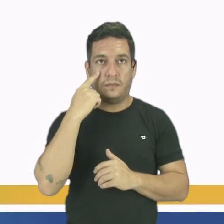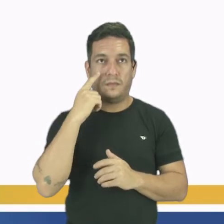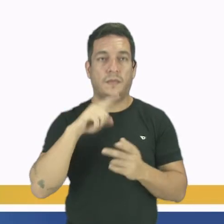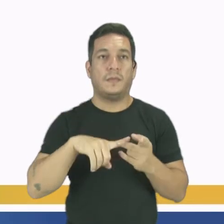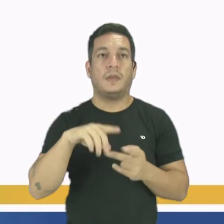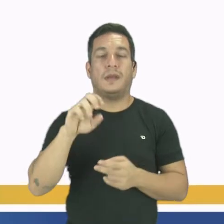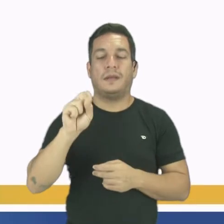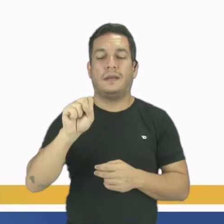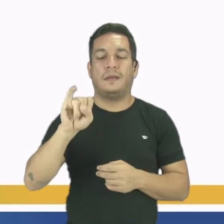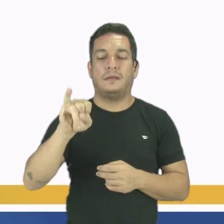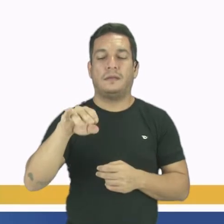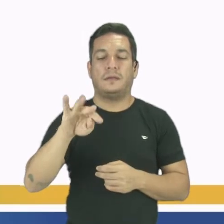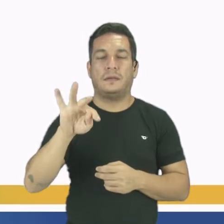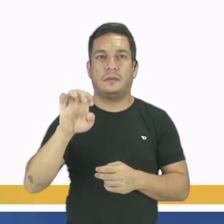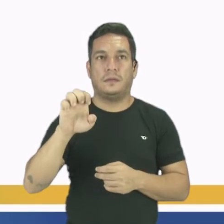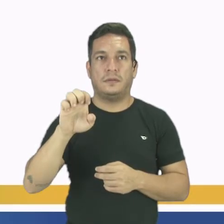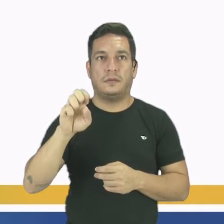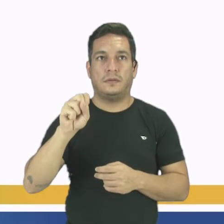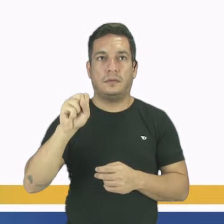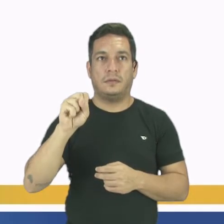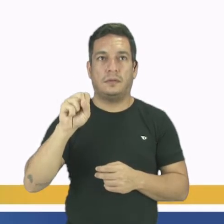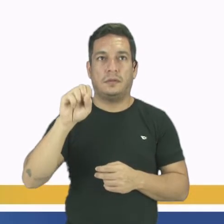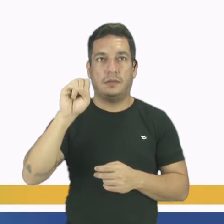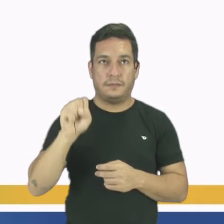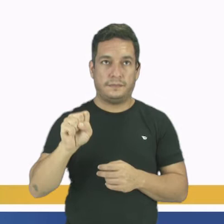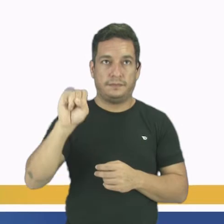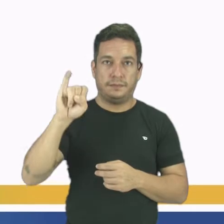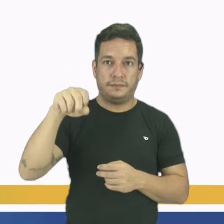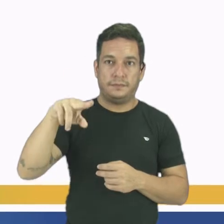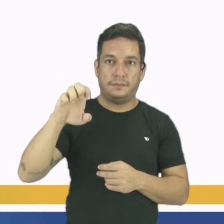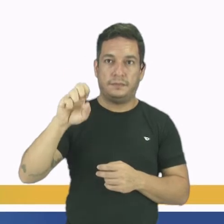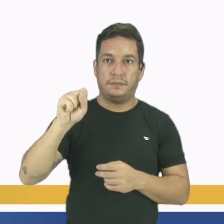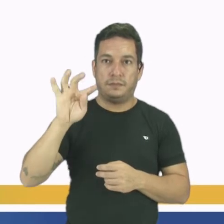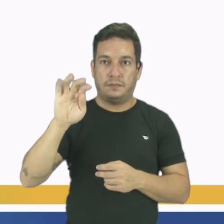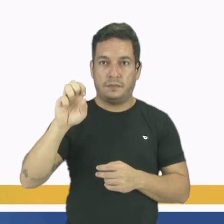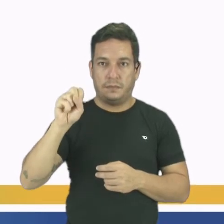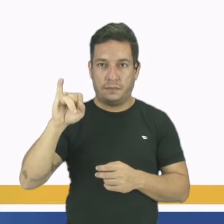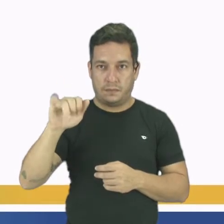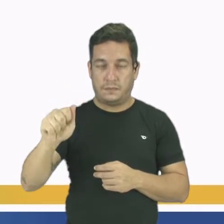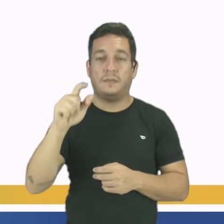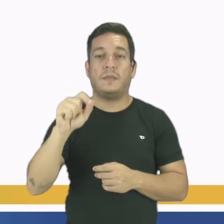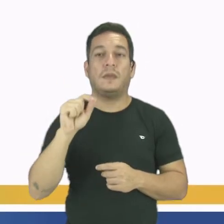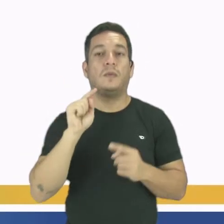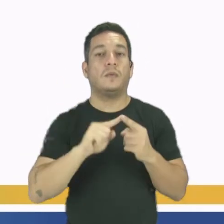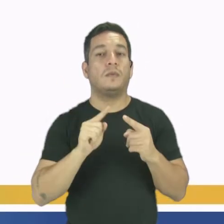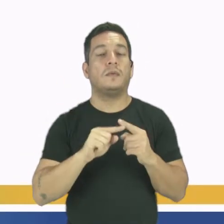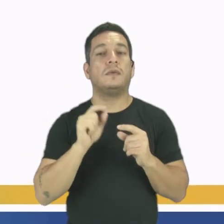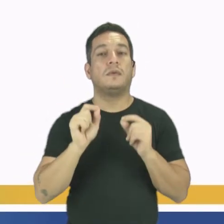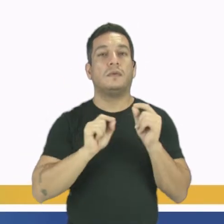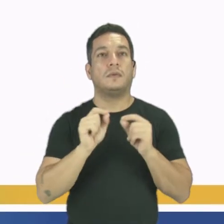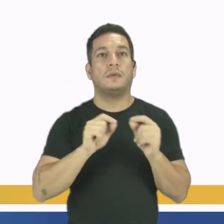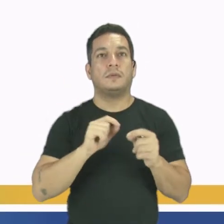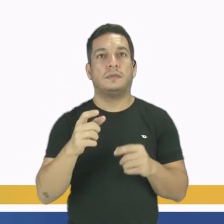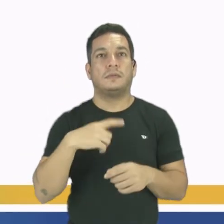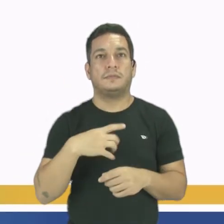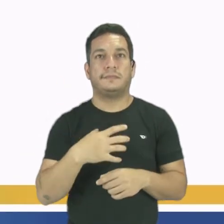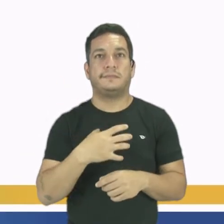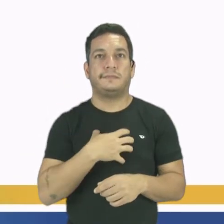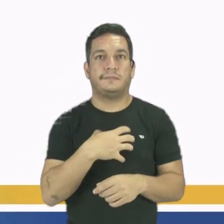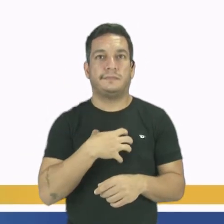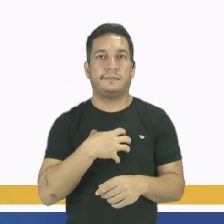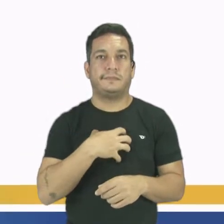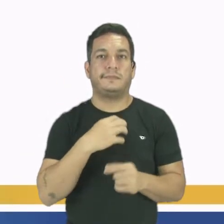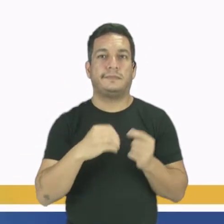Sinestesia, essa é muito legal. A sinestesia acontece pela associação de sensações por órgãos